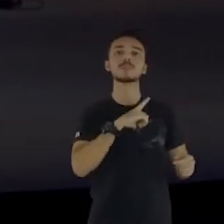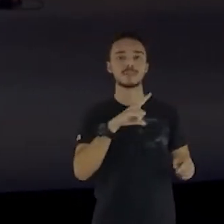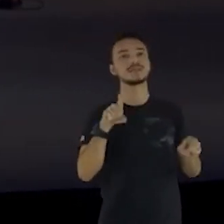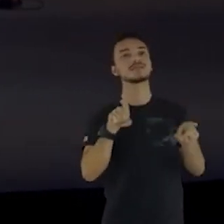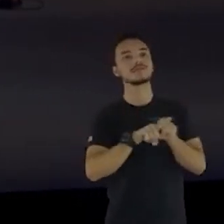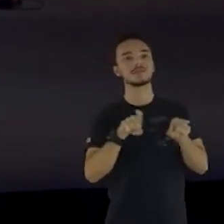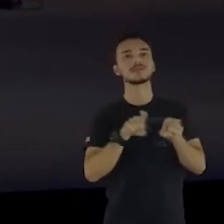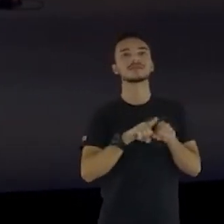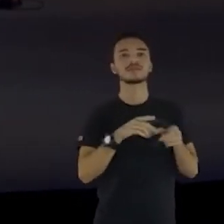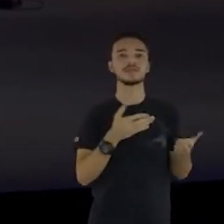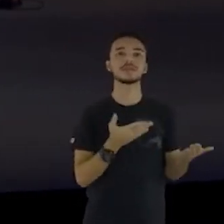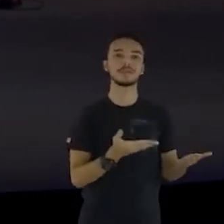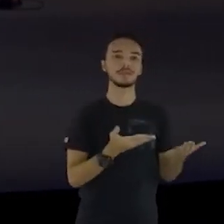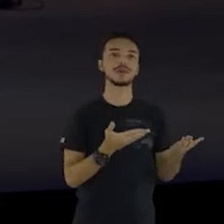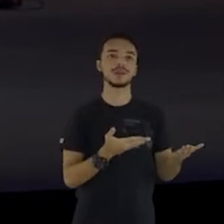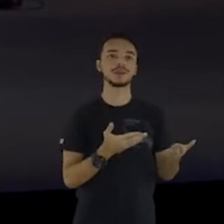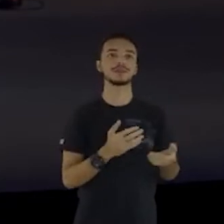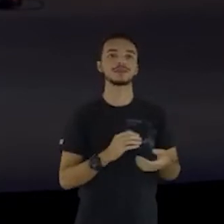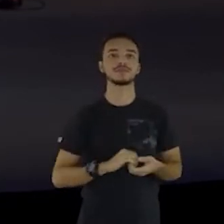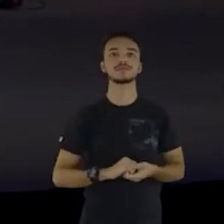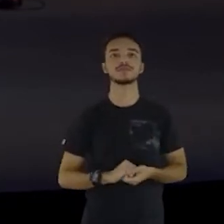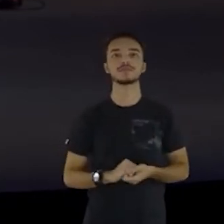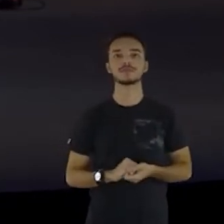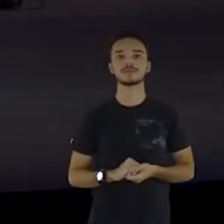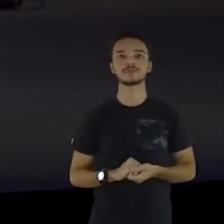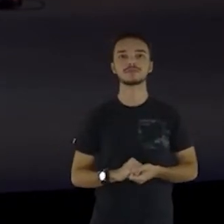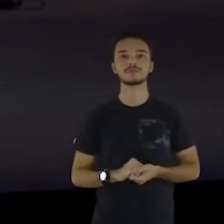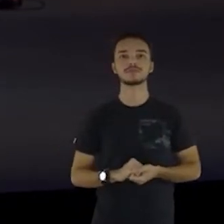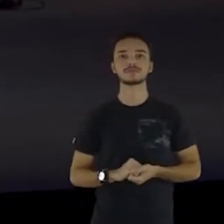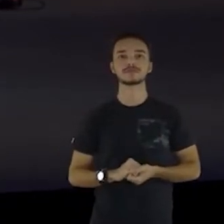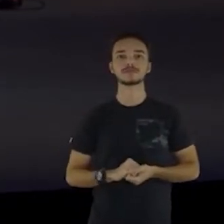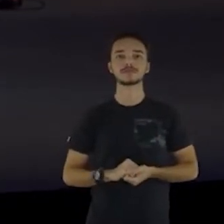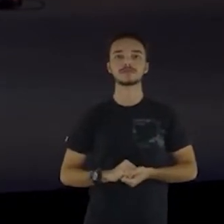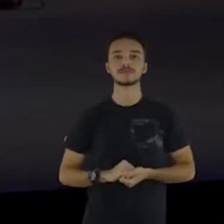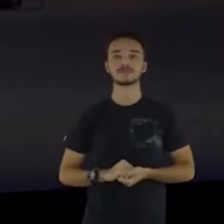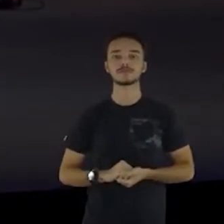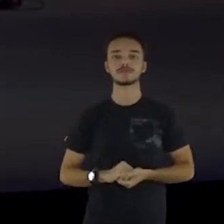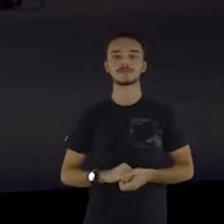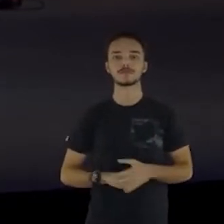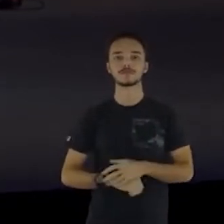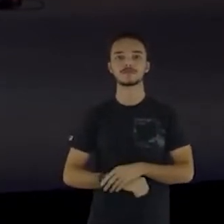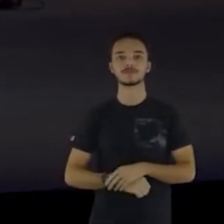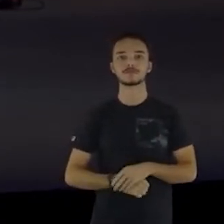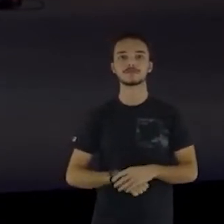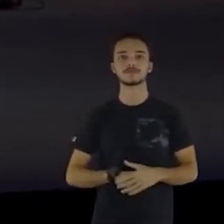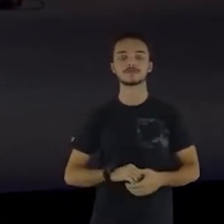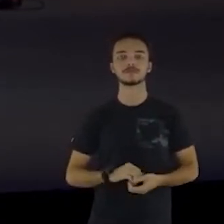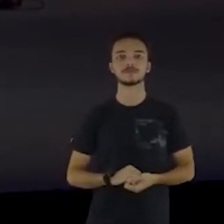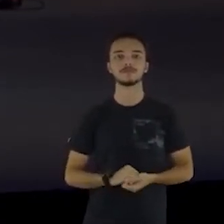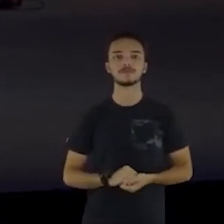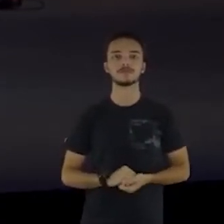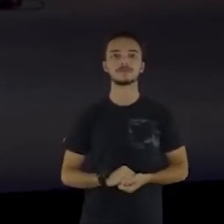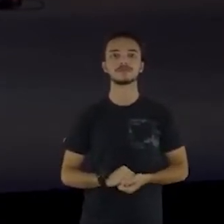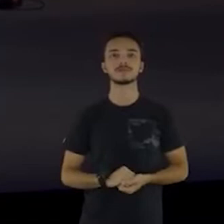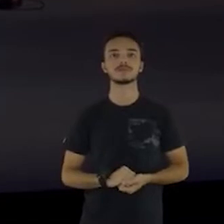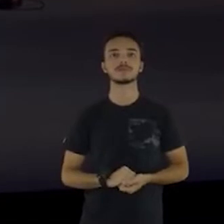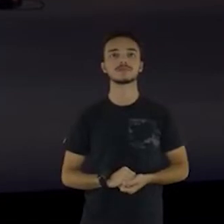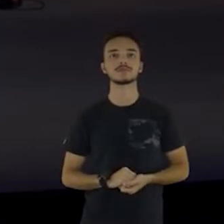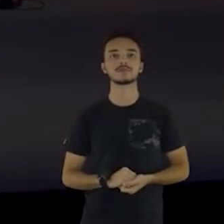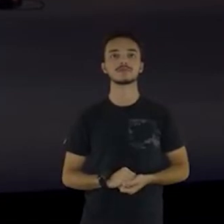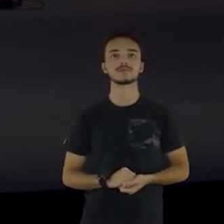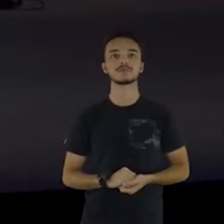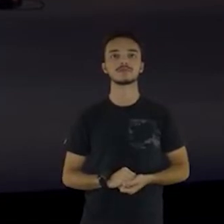eu sou sacerdote do meu lar, mas eu não imponho nada no meu lar. Eu sou sacerdote, mas